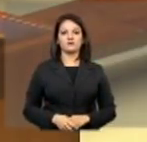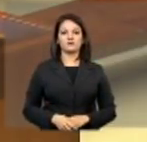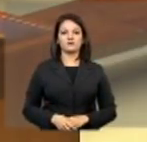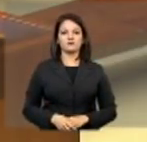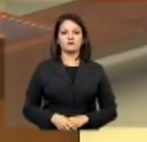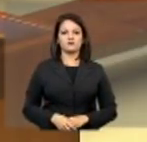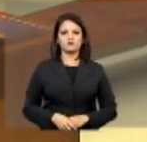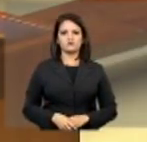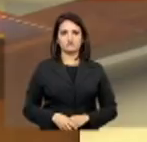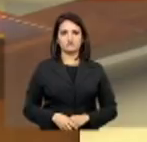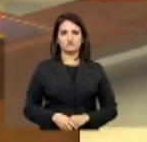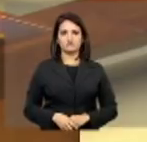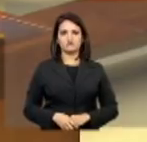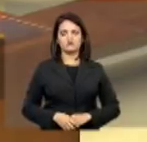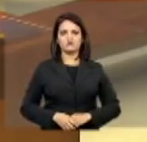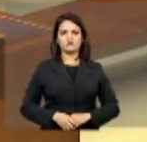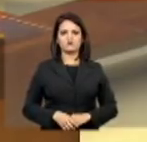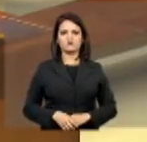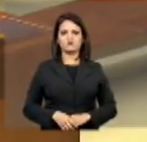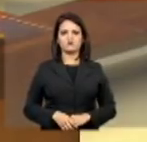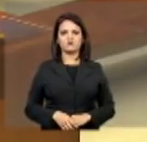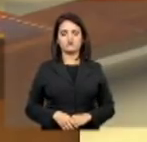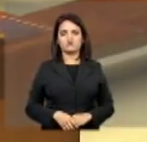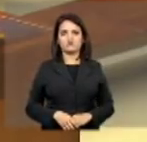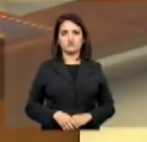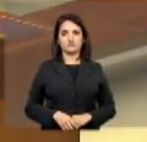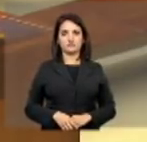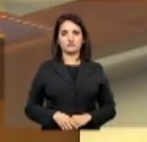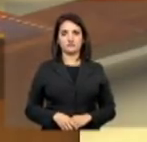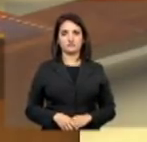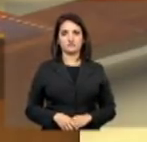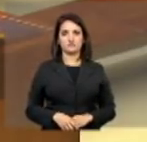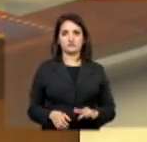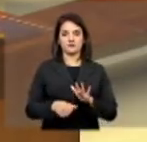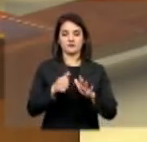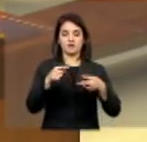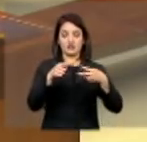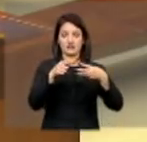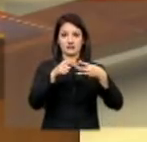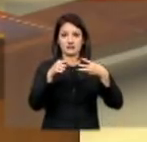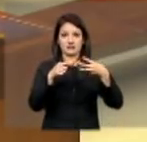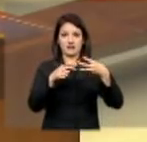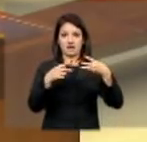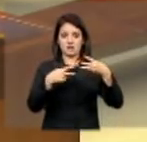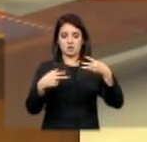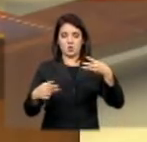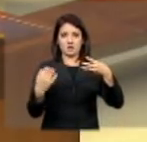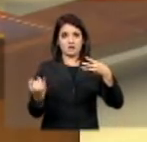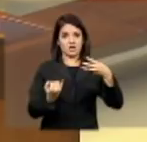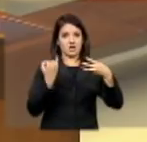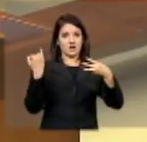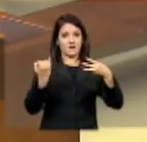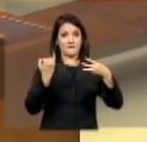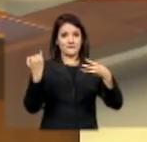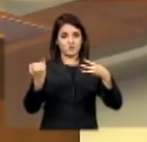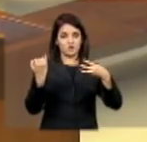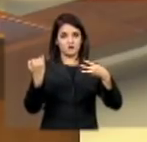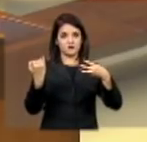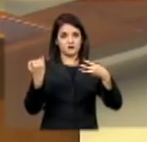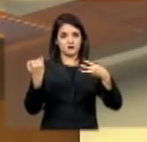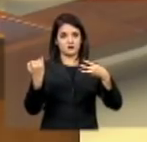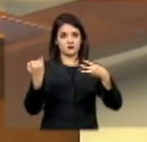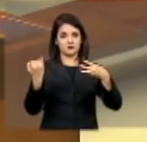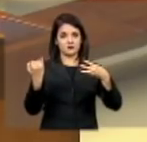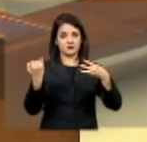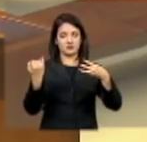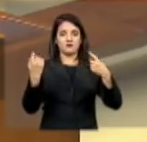inicialmente a superar três pontos que me parece importante que devem ser feitos como